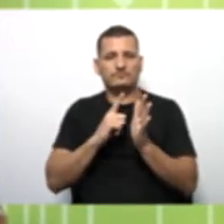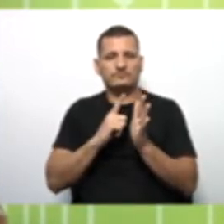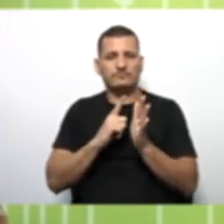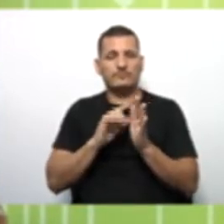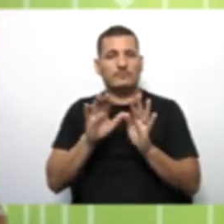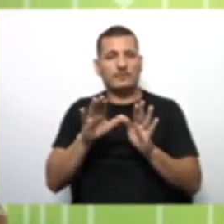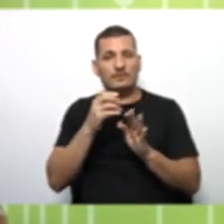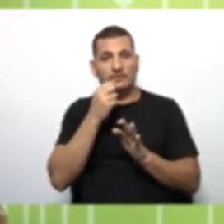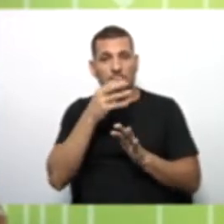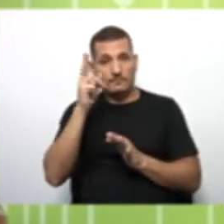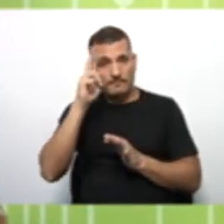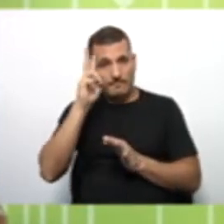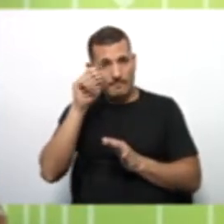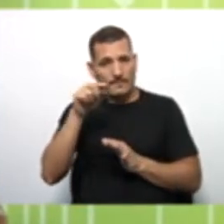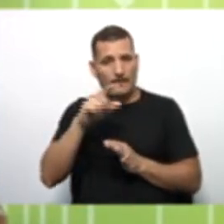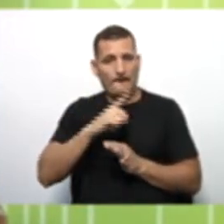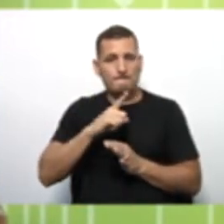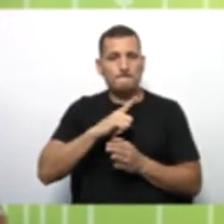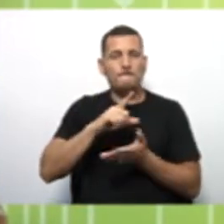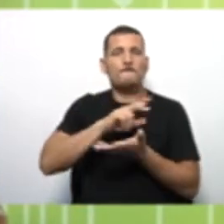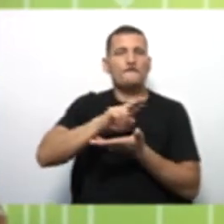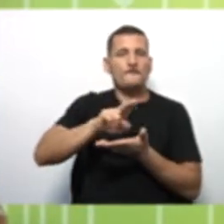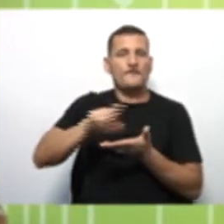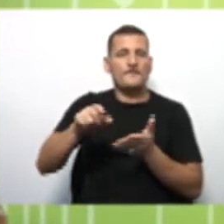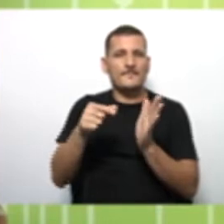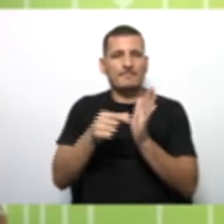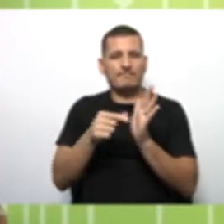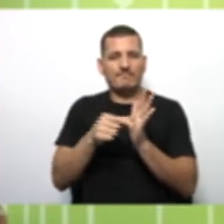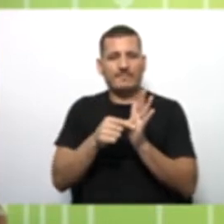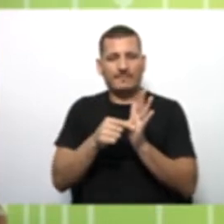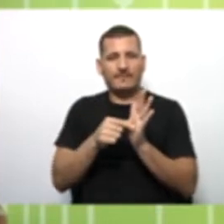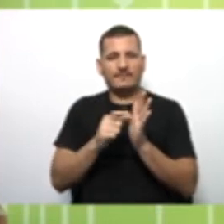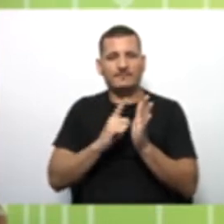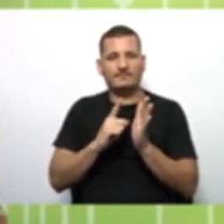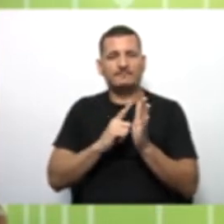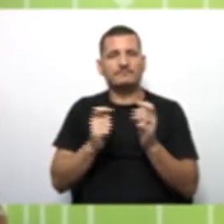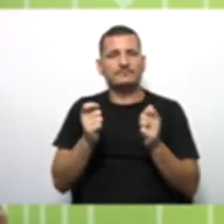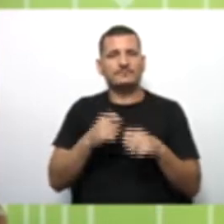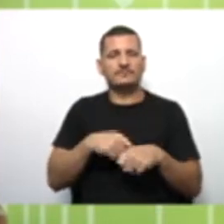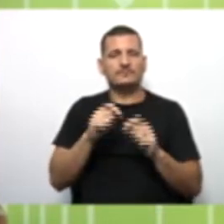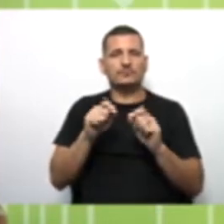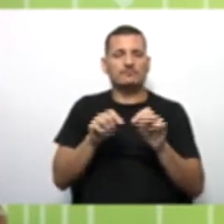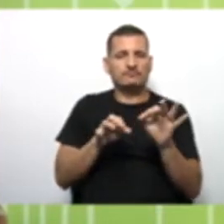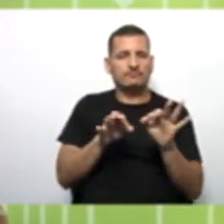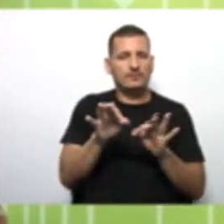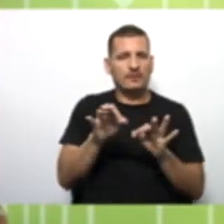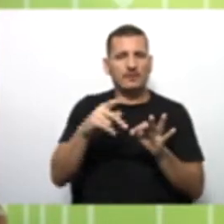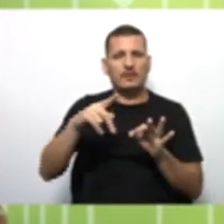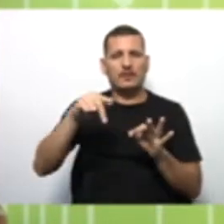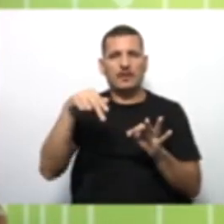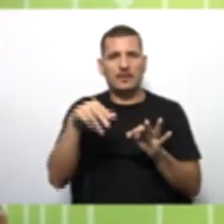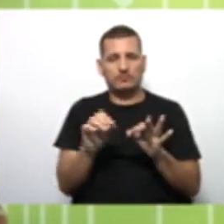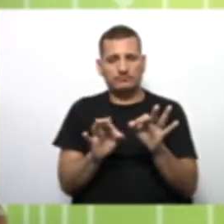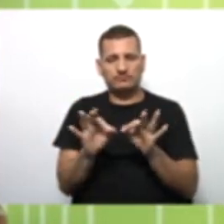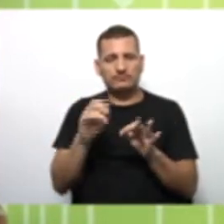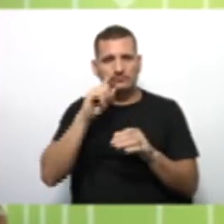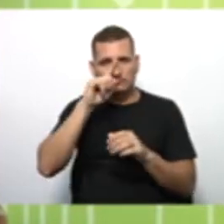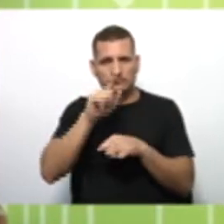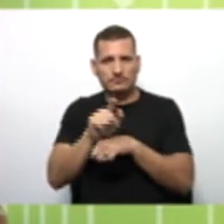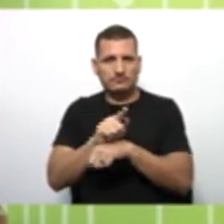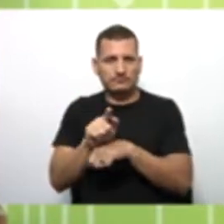bom lembrar que existem várias ferramentas que a gente tem para poder estar traçando ali o nosso plano de gerenciamento de riscos,